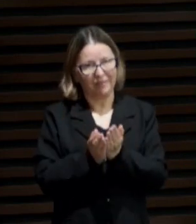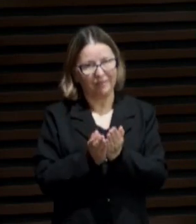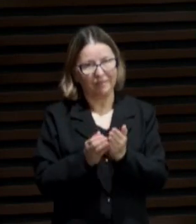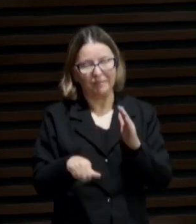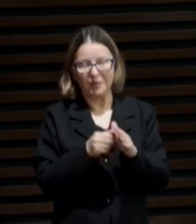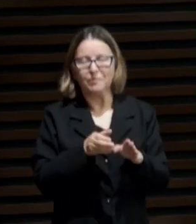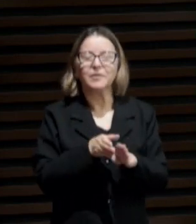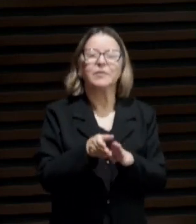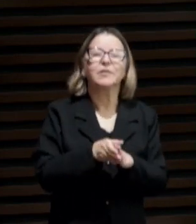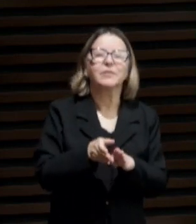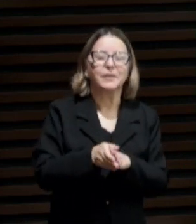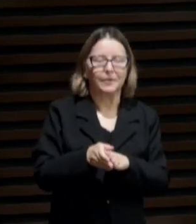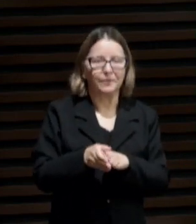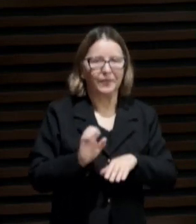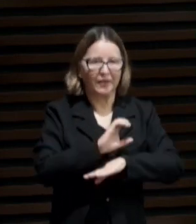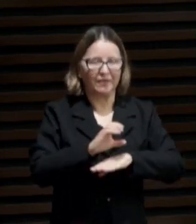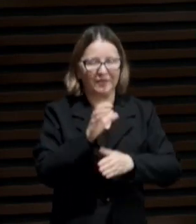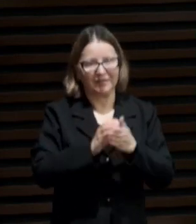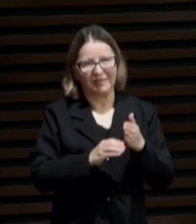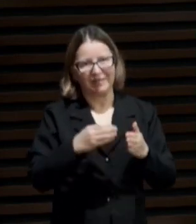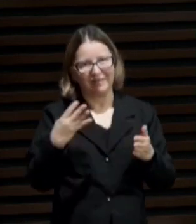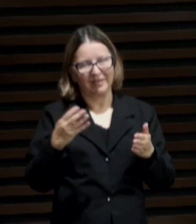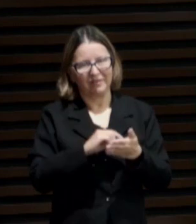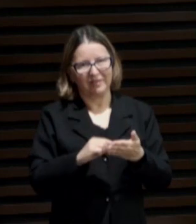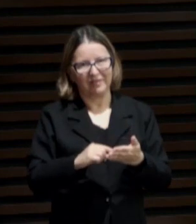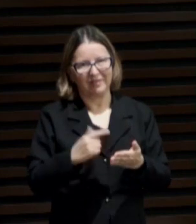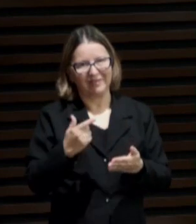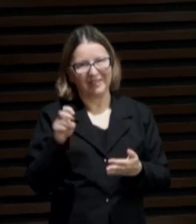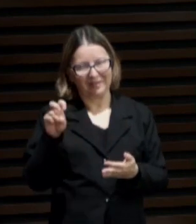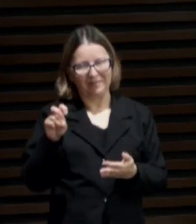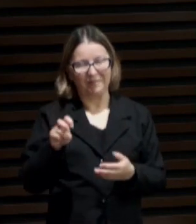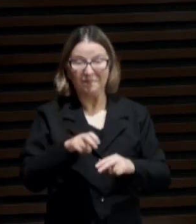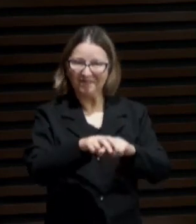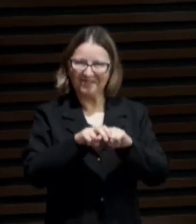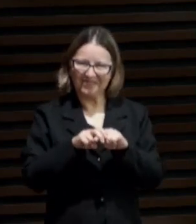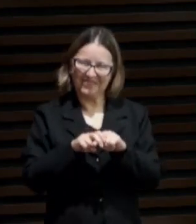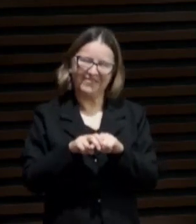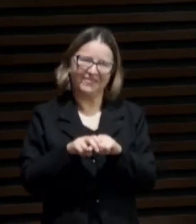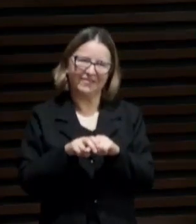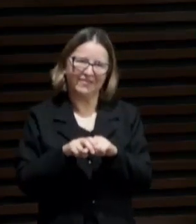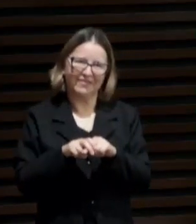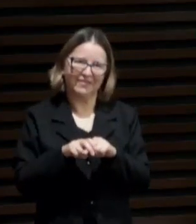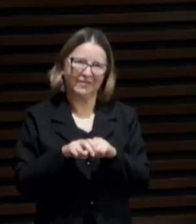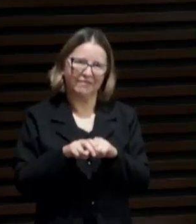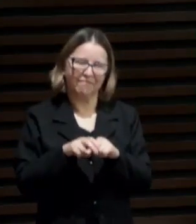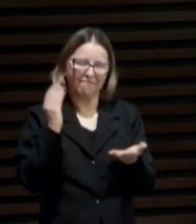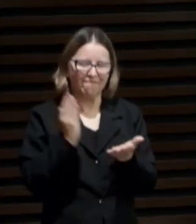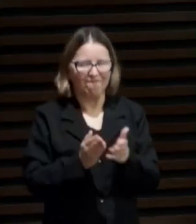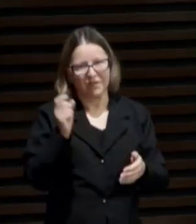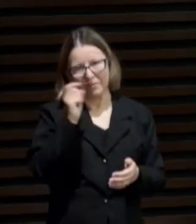foi assim, Efésios 4, versículo 25. Por isso, deixando a